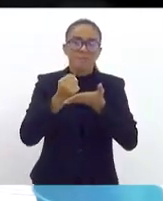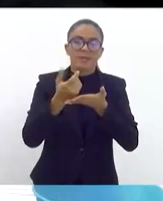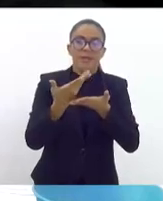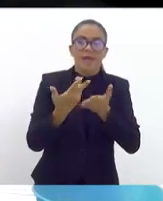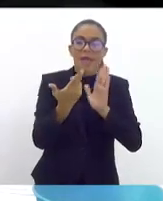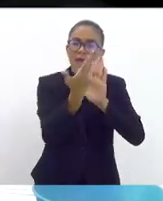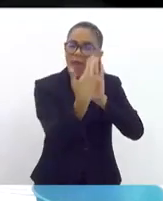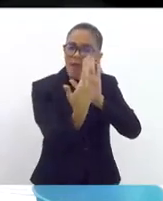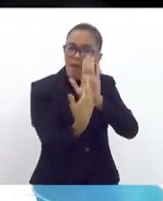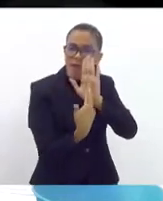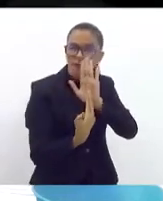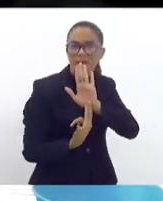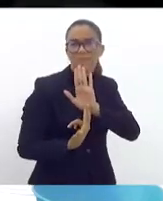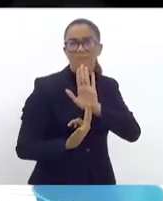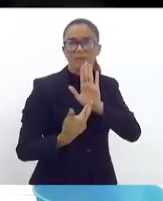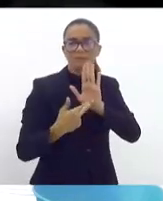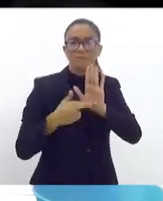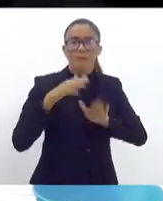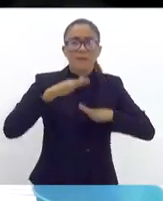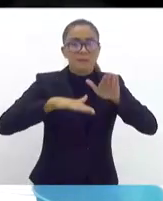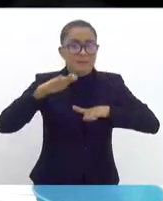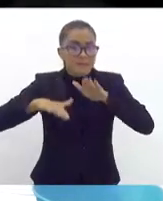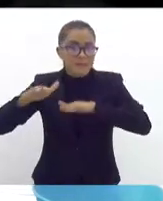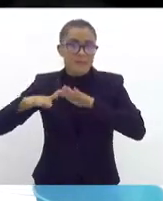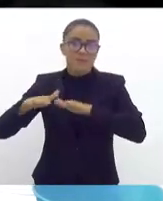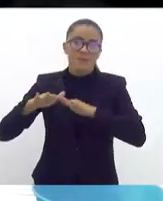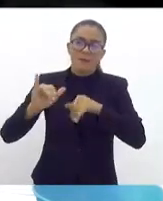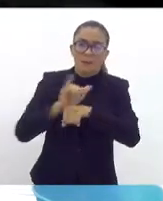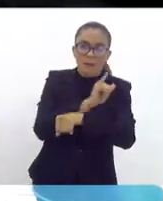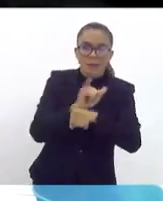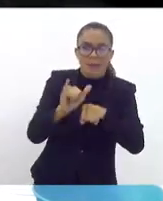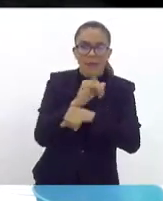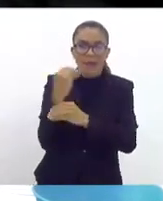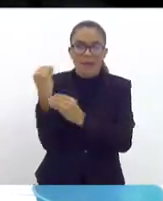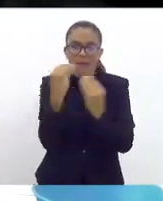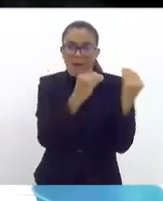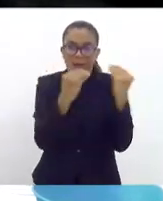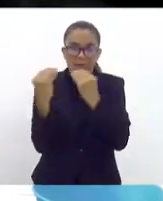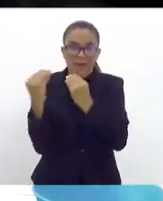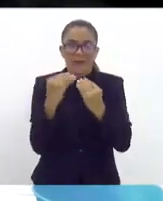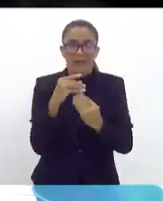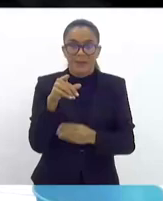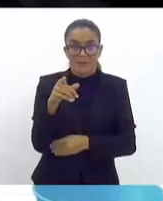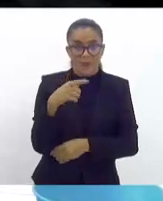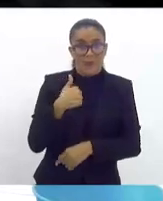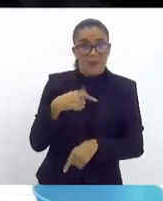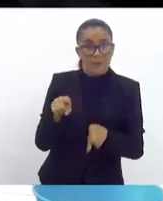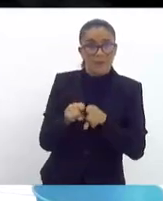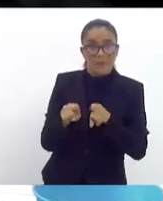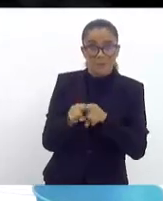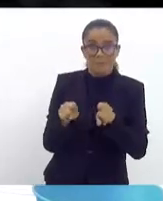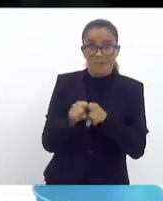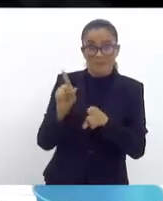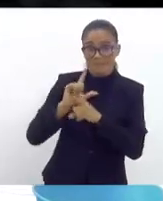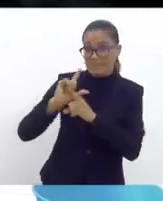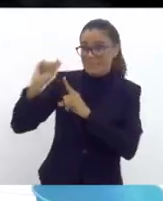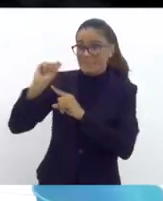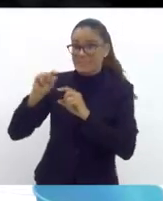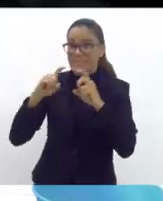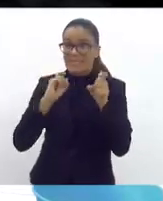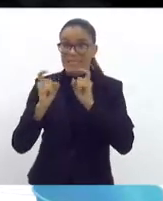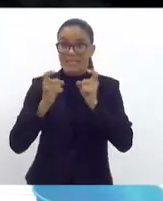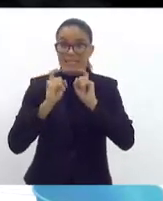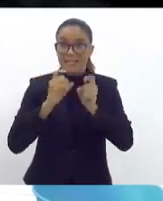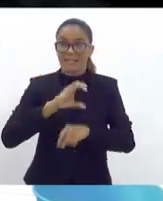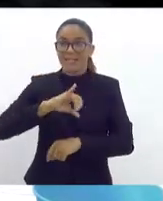regramento para determinadas manhas vossa excelência mesmo e eu até depois que sair da reunião última dança